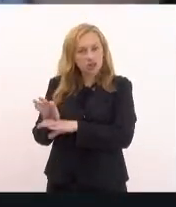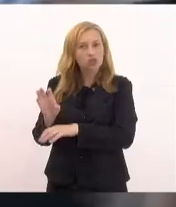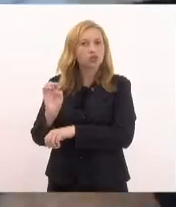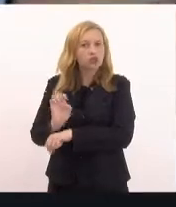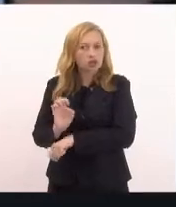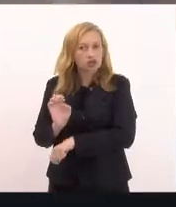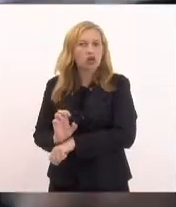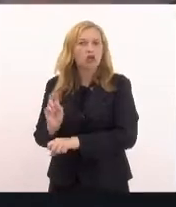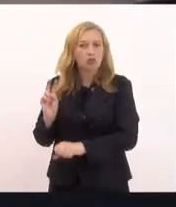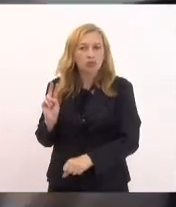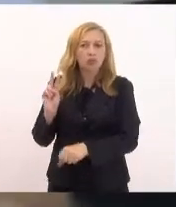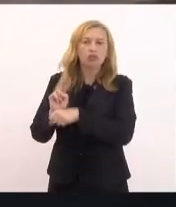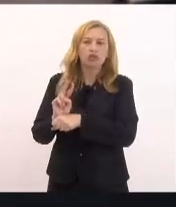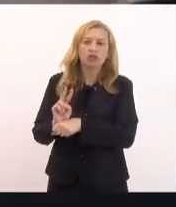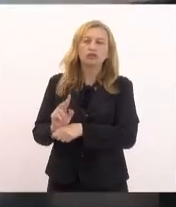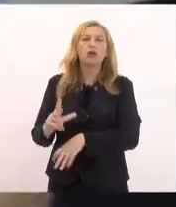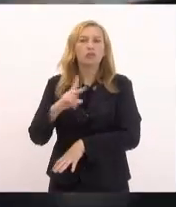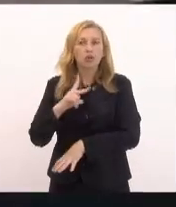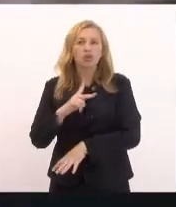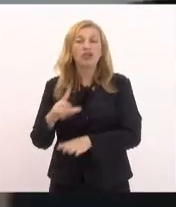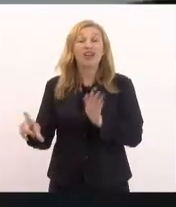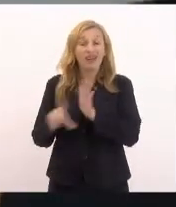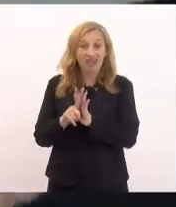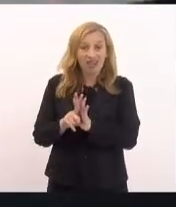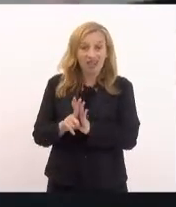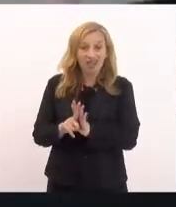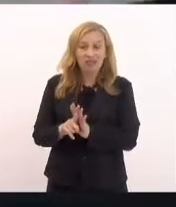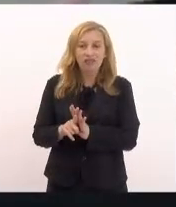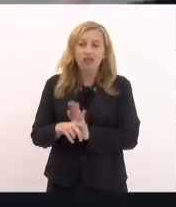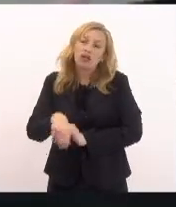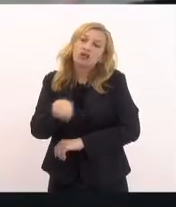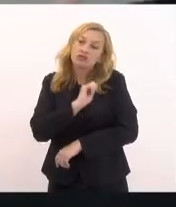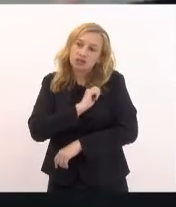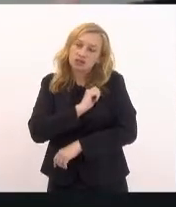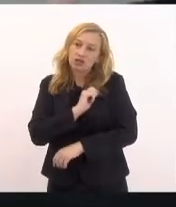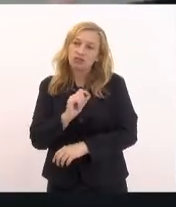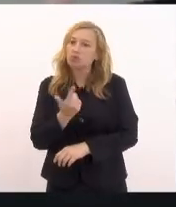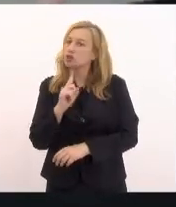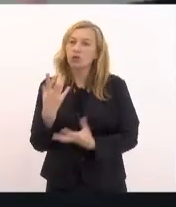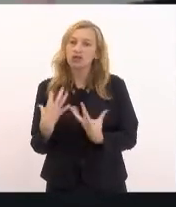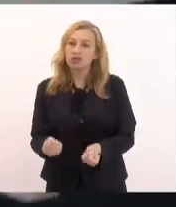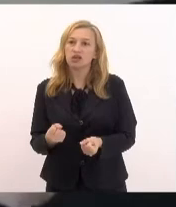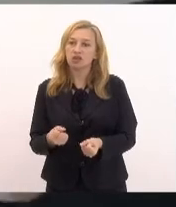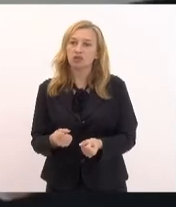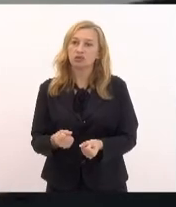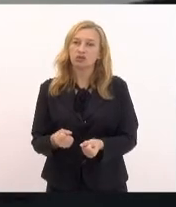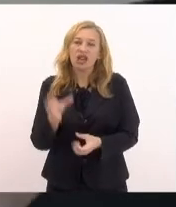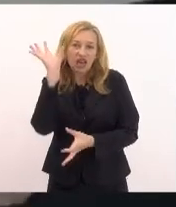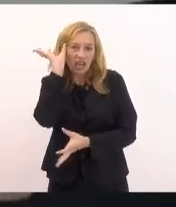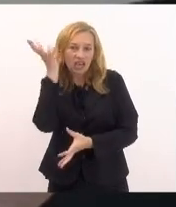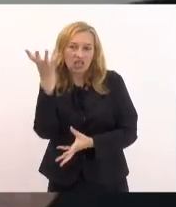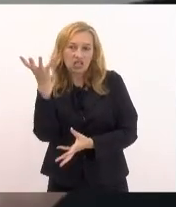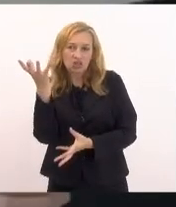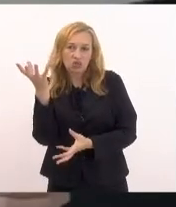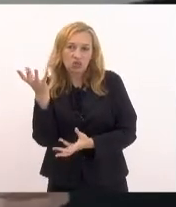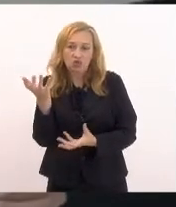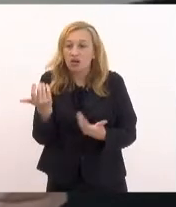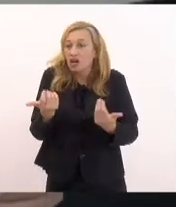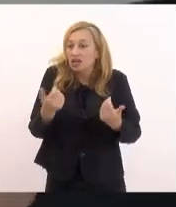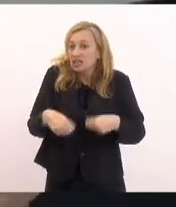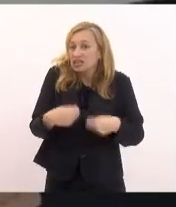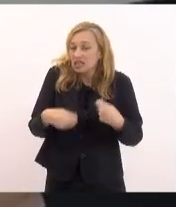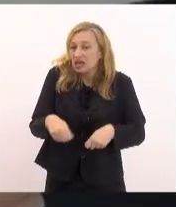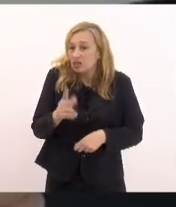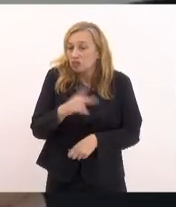tem proteção da própria legislação do regime de reparação fiscal e, portanto, não aceitamos que a solução para a carência de professores,